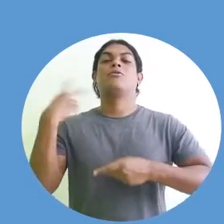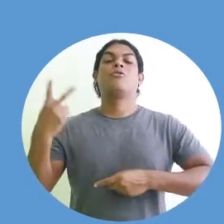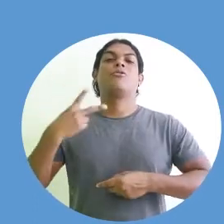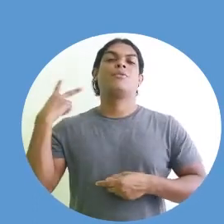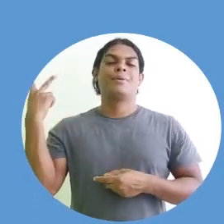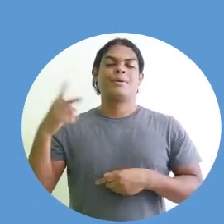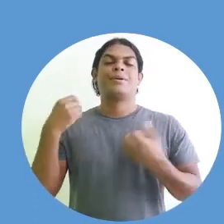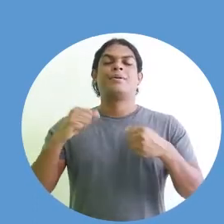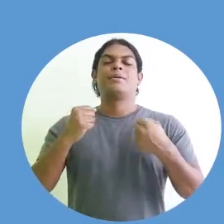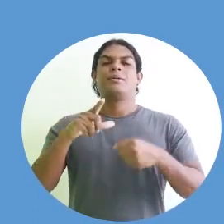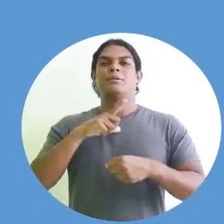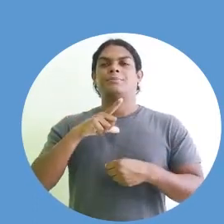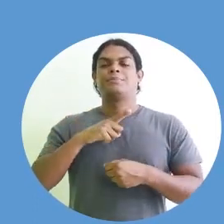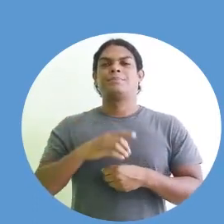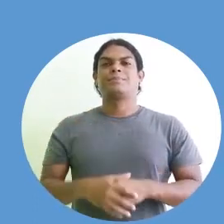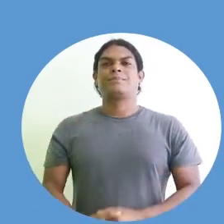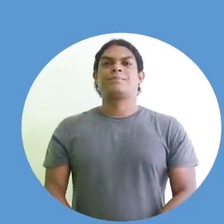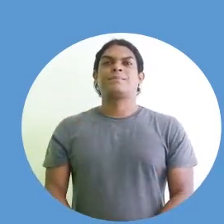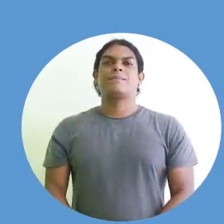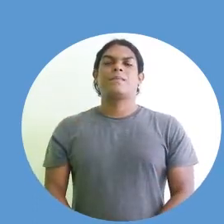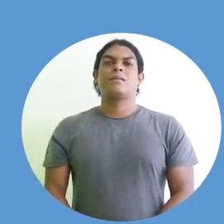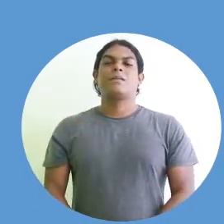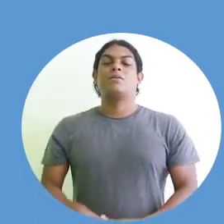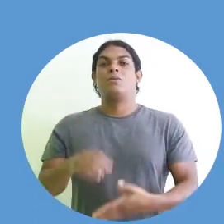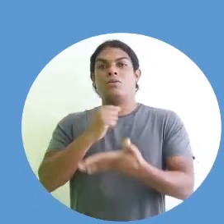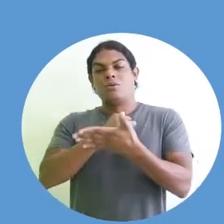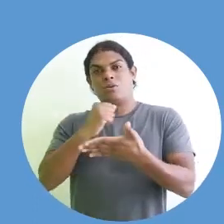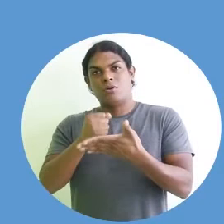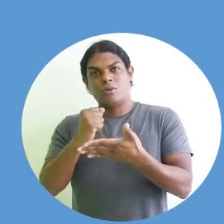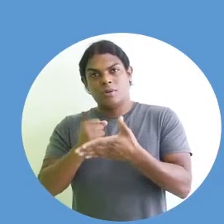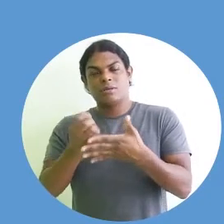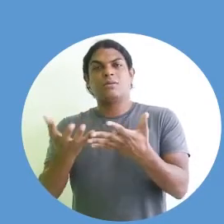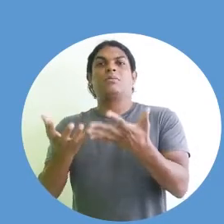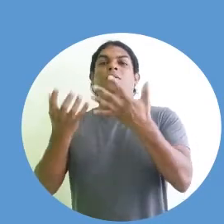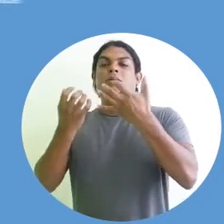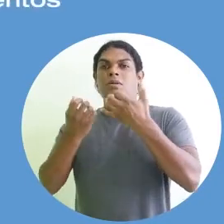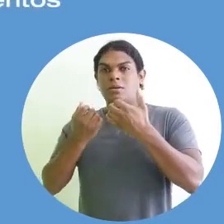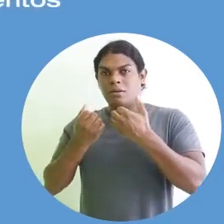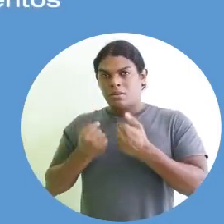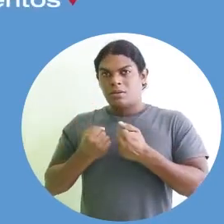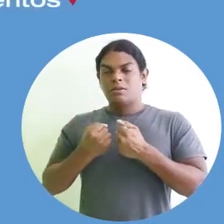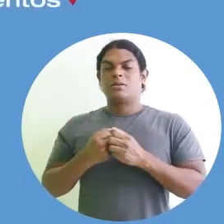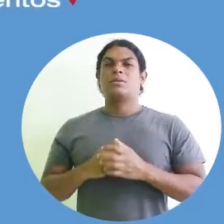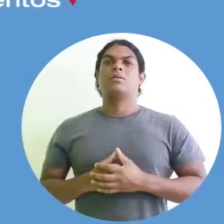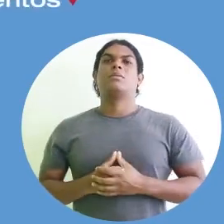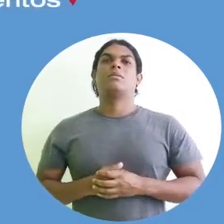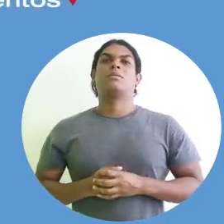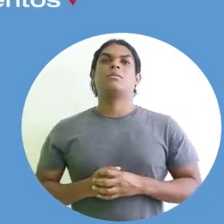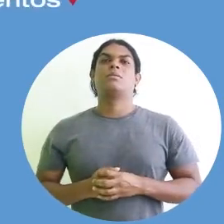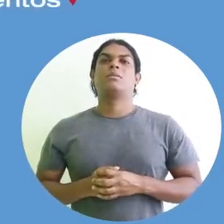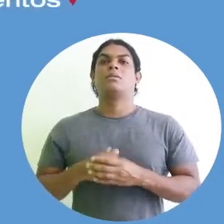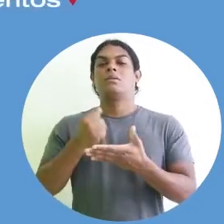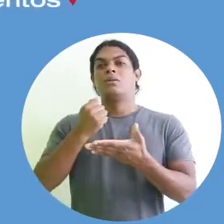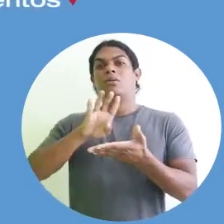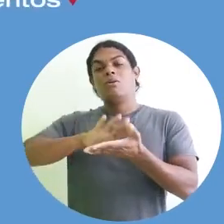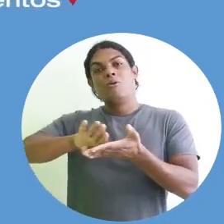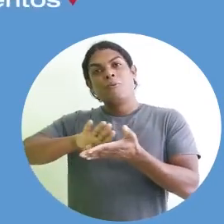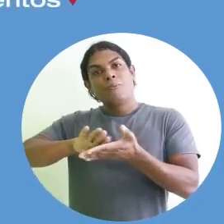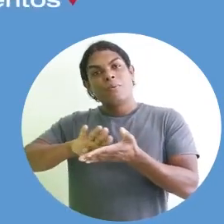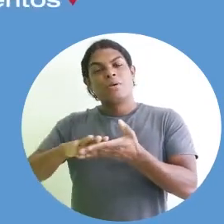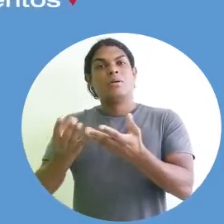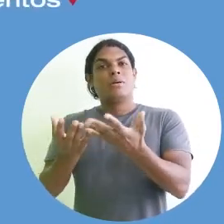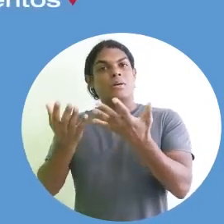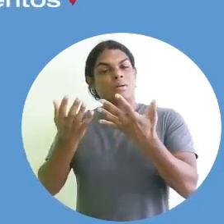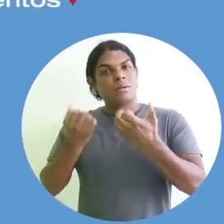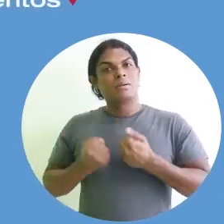recebida pelo exportador. Então, os documentos são recebidos, o quarto ponto são os documentos, O banco cobrador recebe o